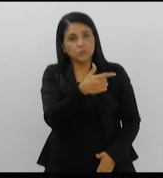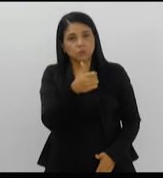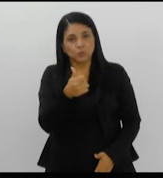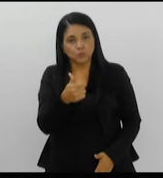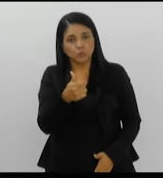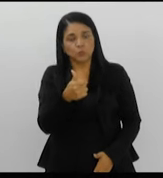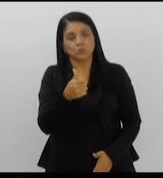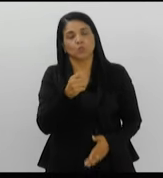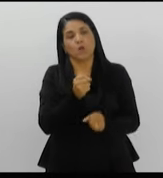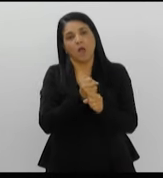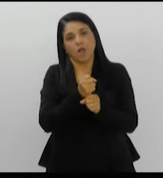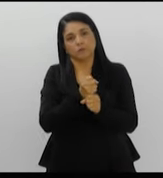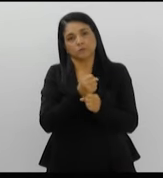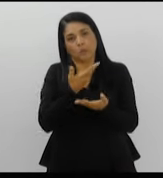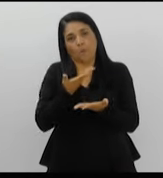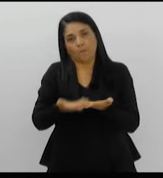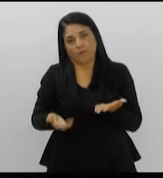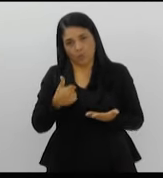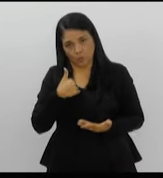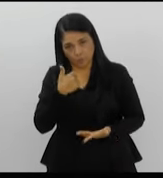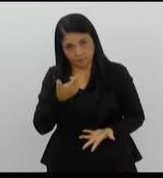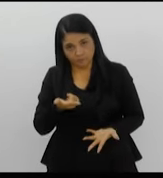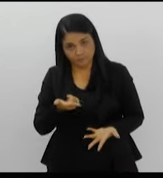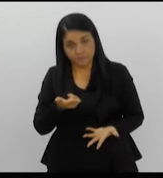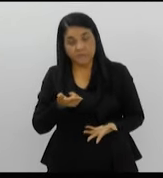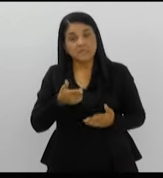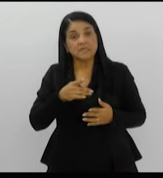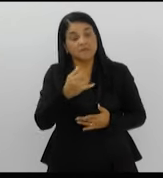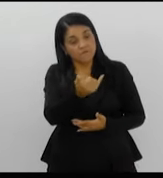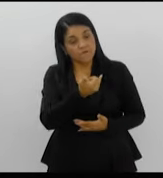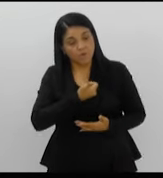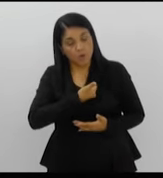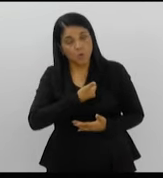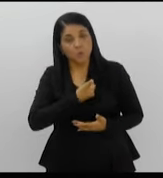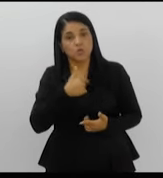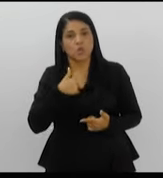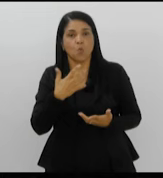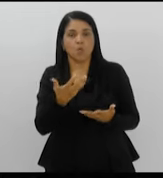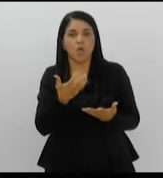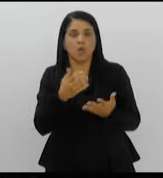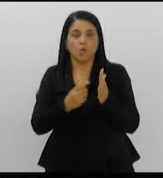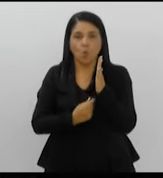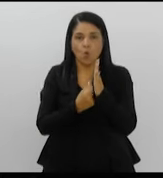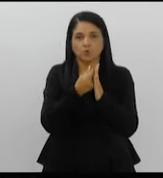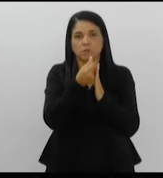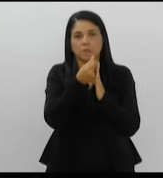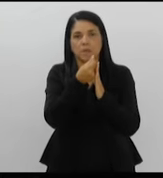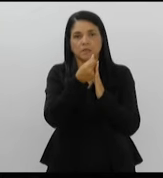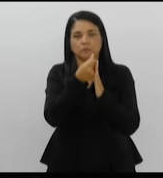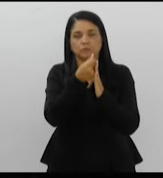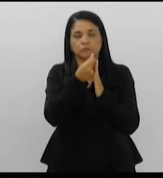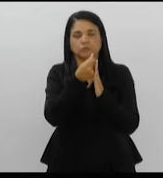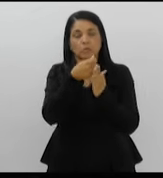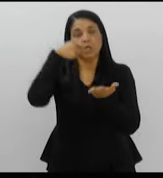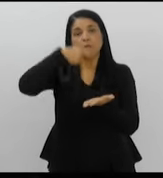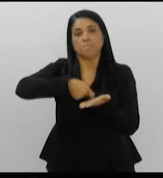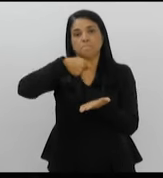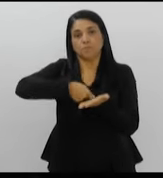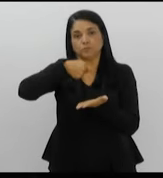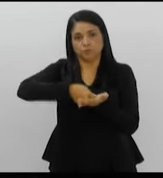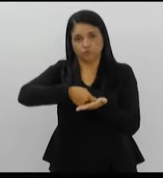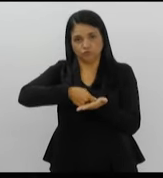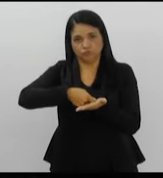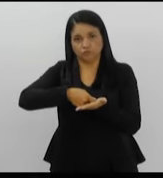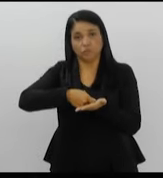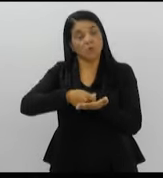sou derrotado, porque sempre alegam que eu quero um orçamento impositivo.